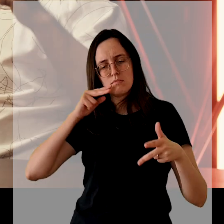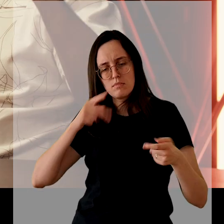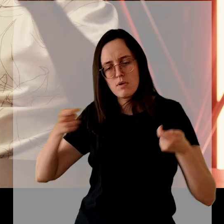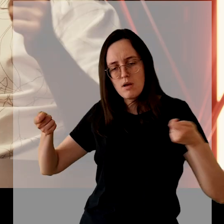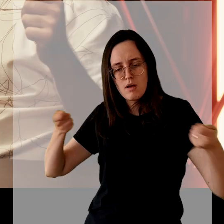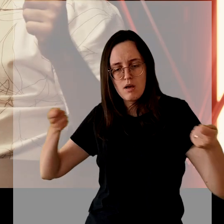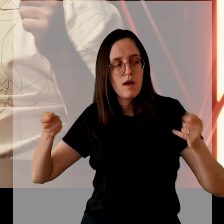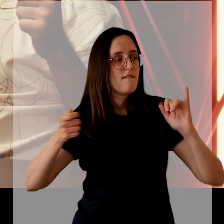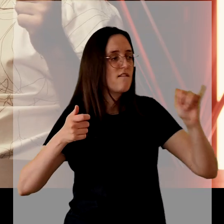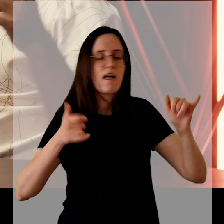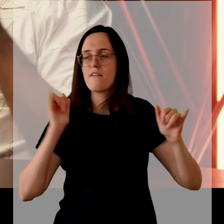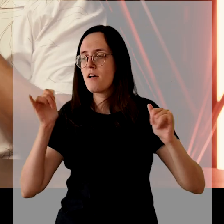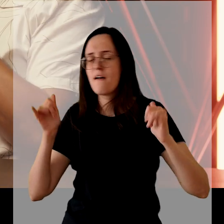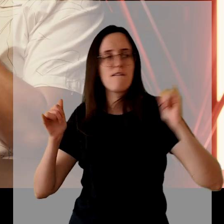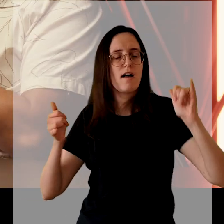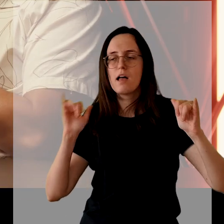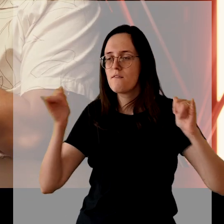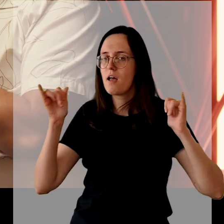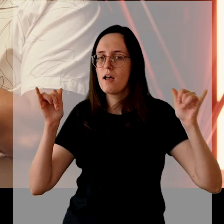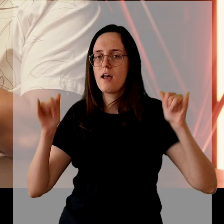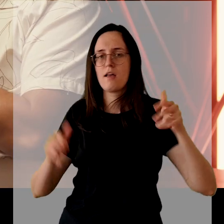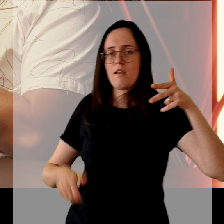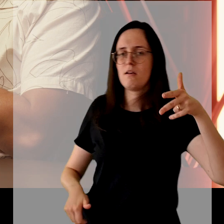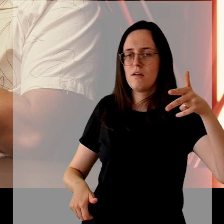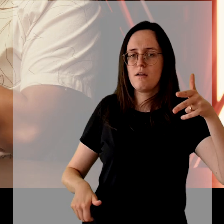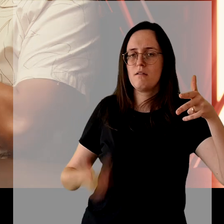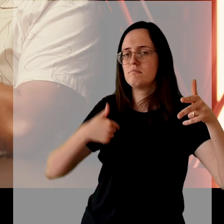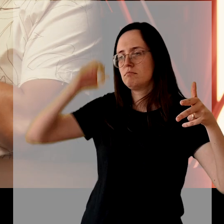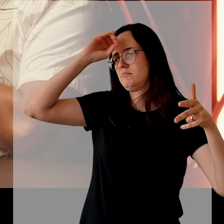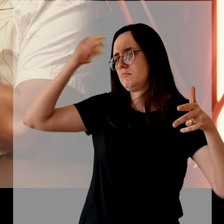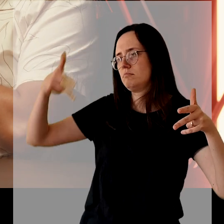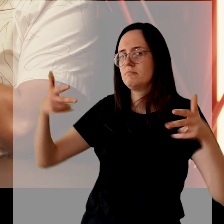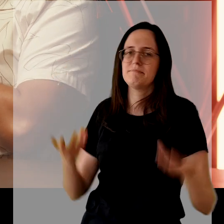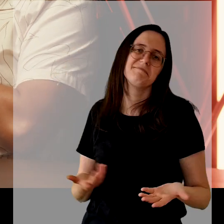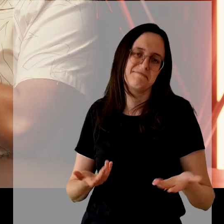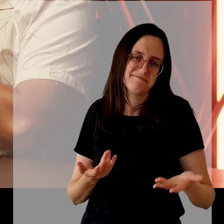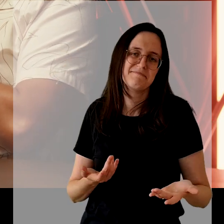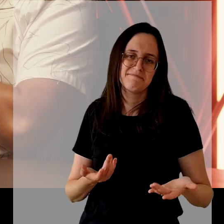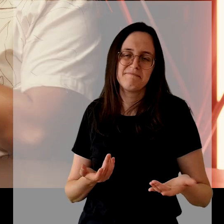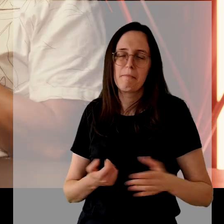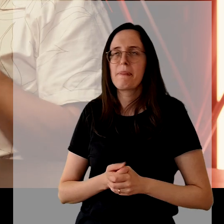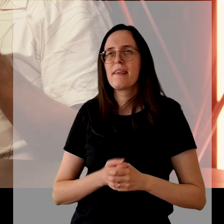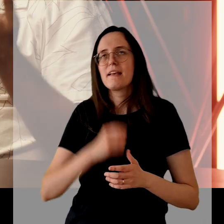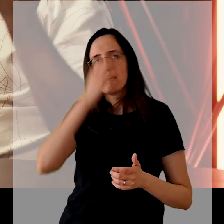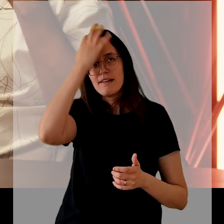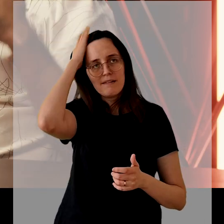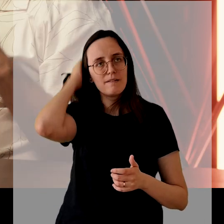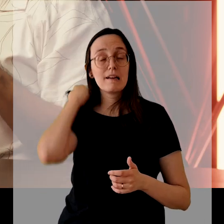dirigir os operadores do que você fazer o quadro numa e não saber o que está acontecendo na outra, né?